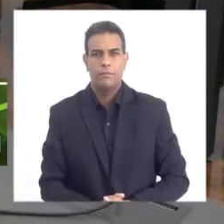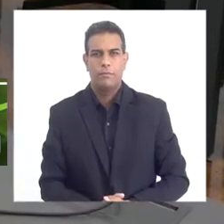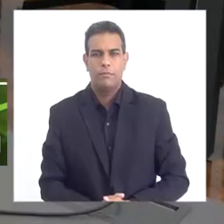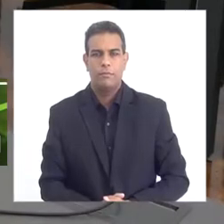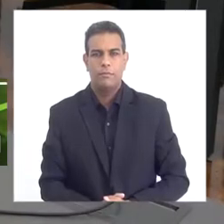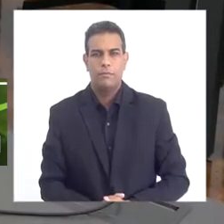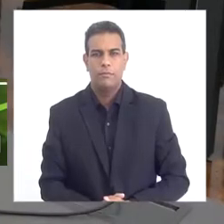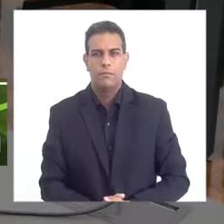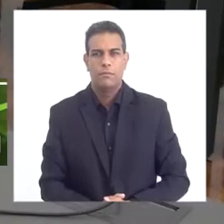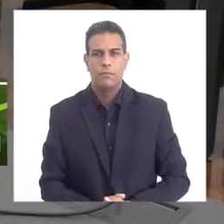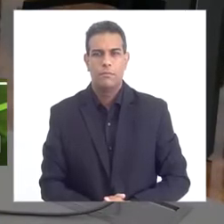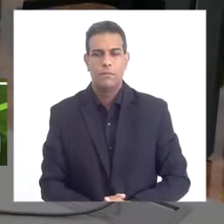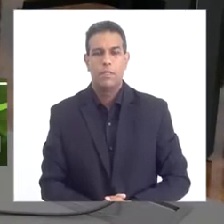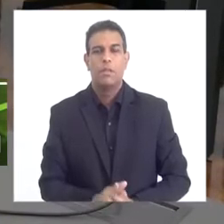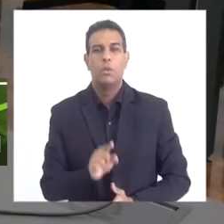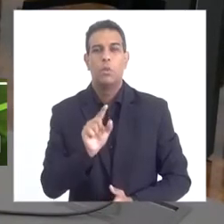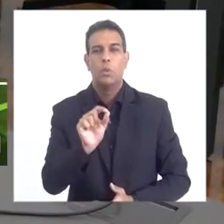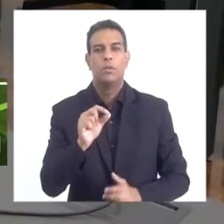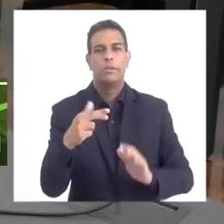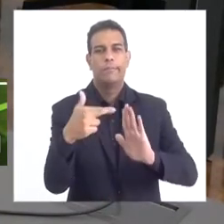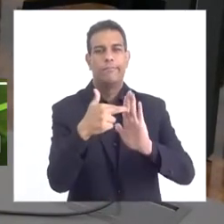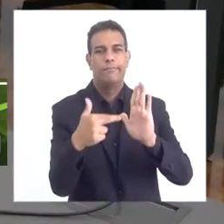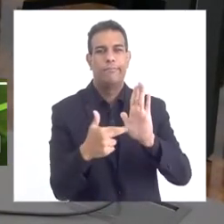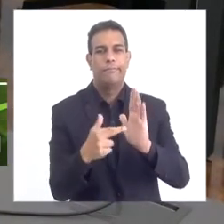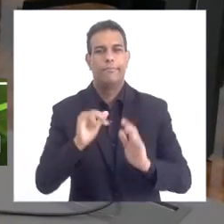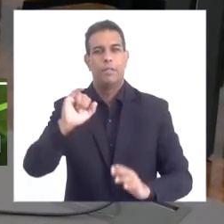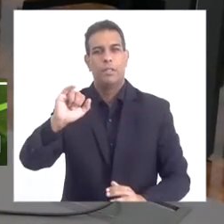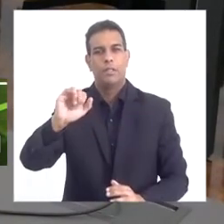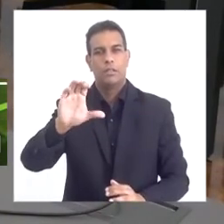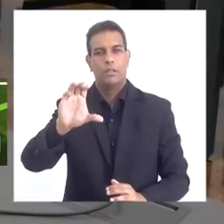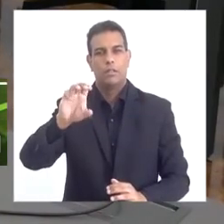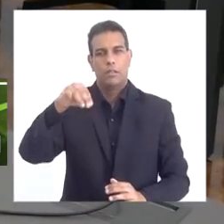Da receita de ICMS. Isso.